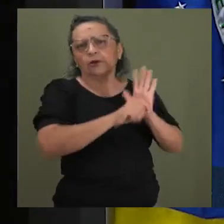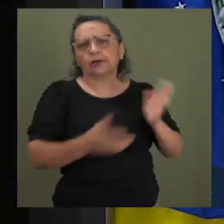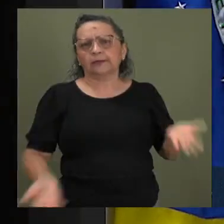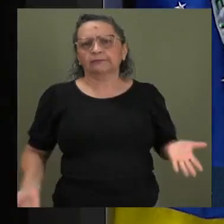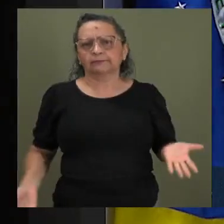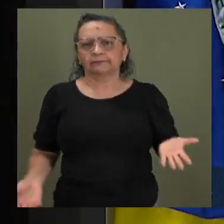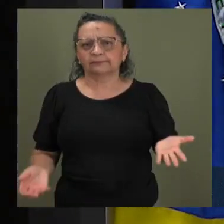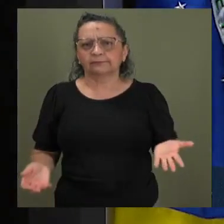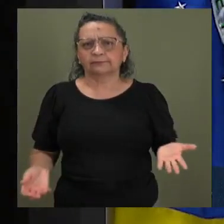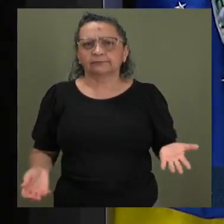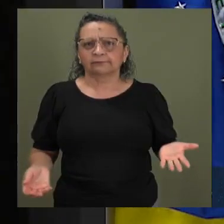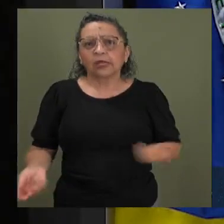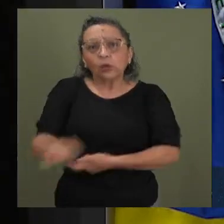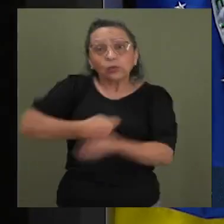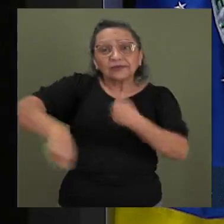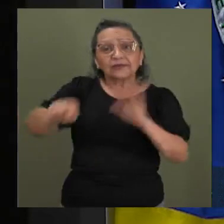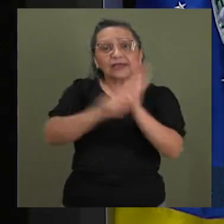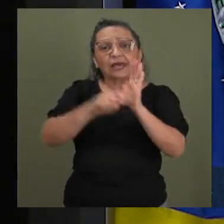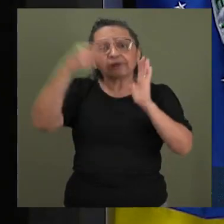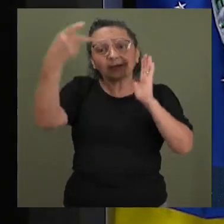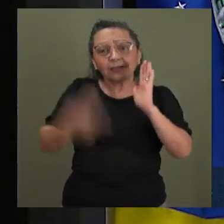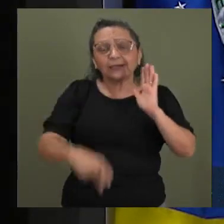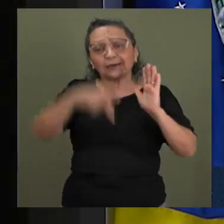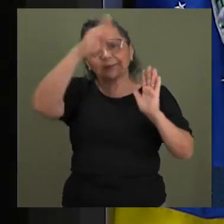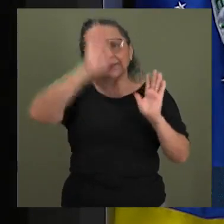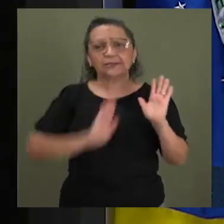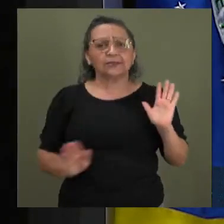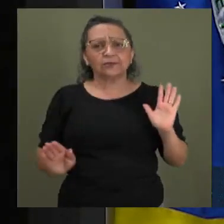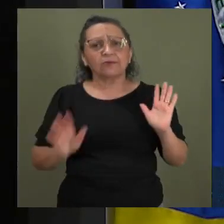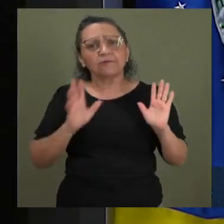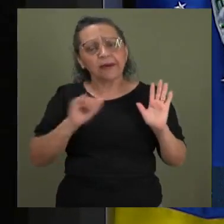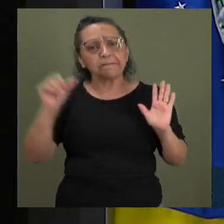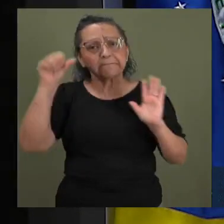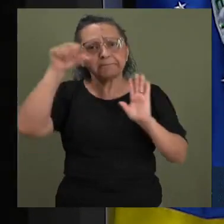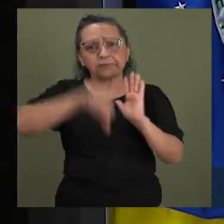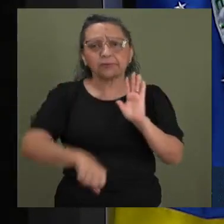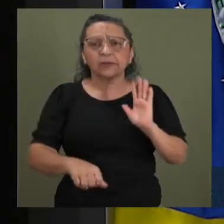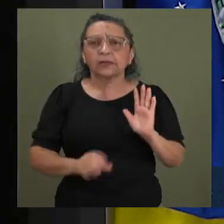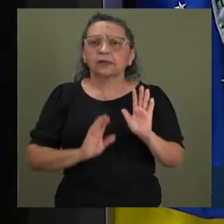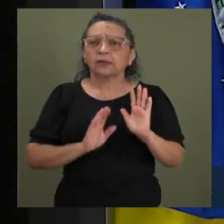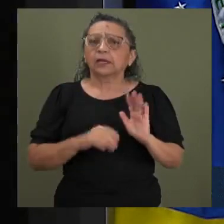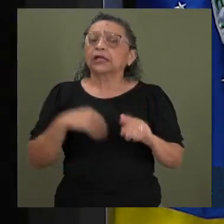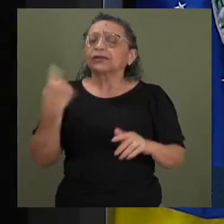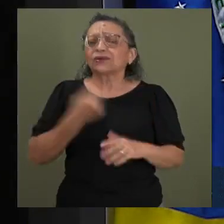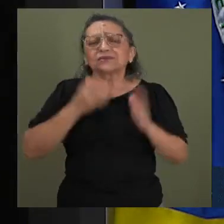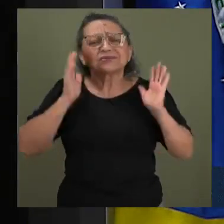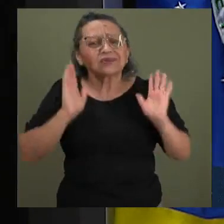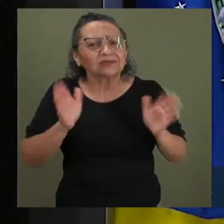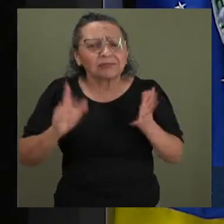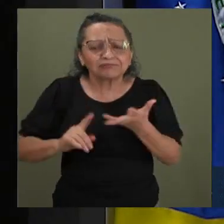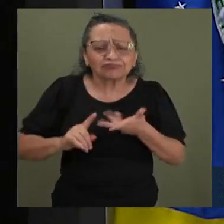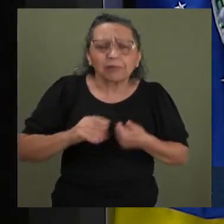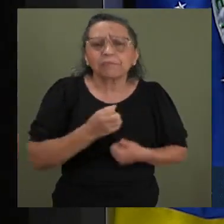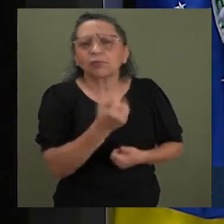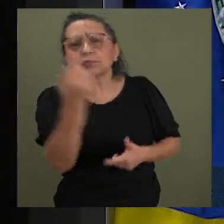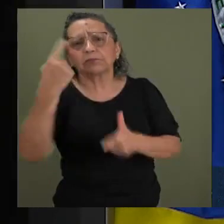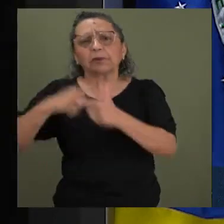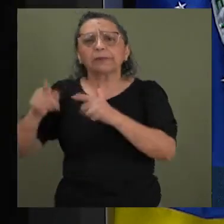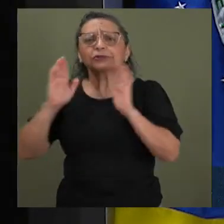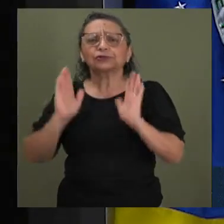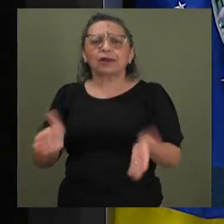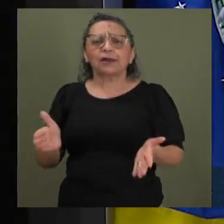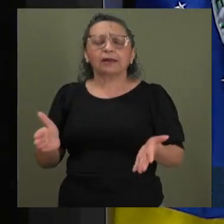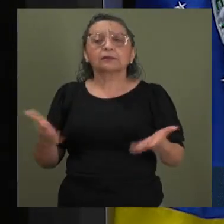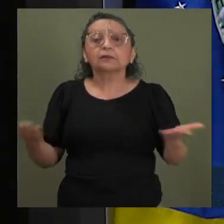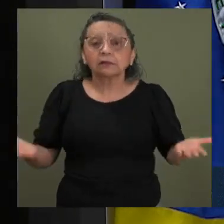do tráfico de drogas nesse país. A gente já tem tanto problema, senador Jorge Seife.